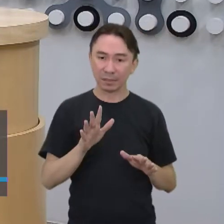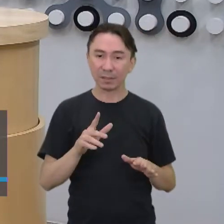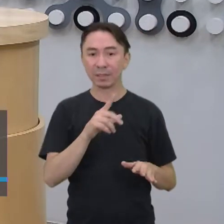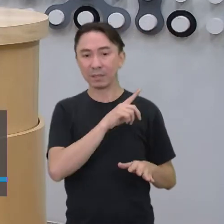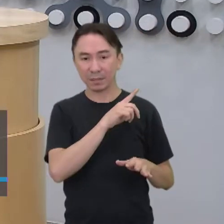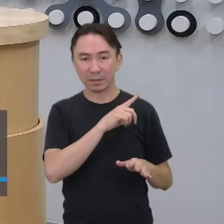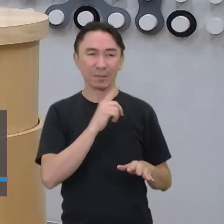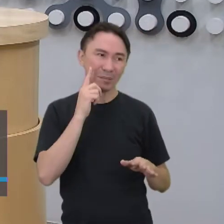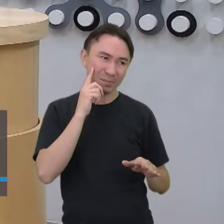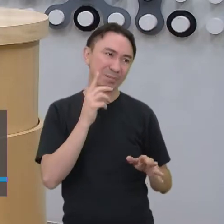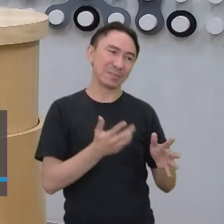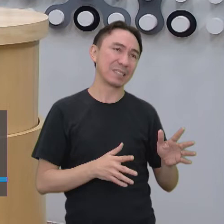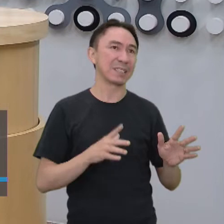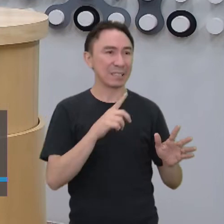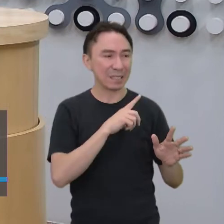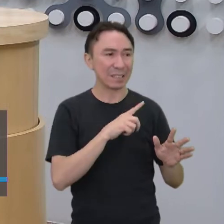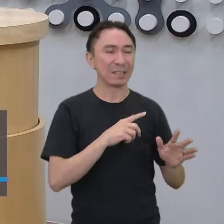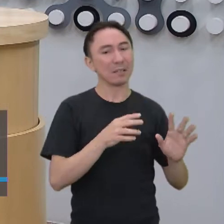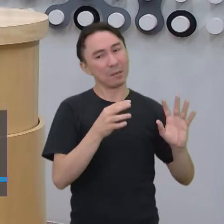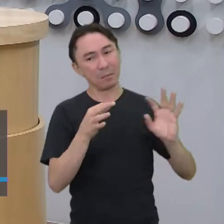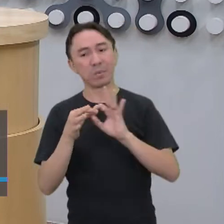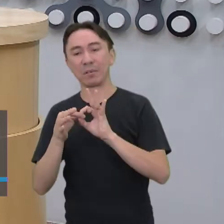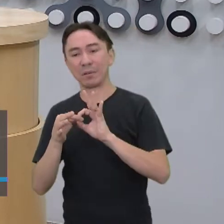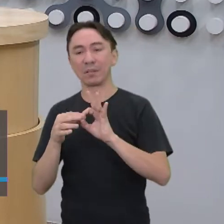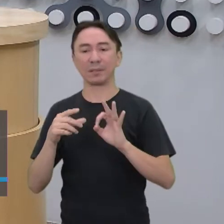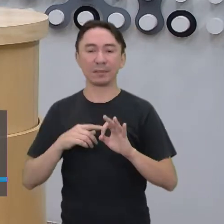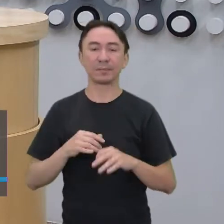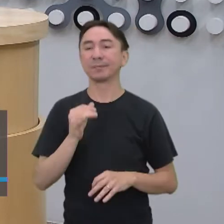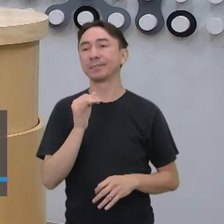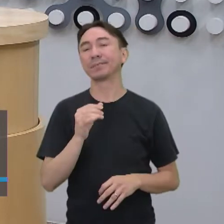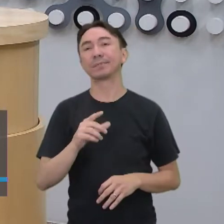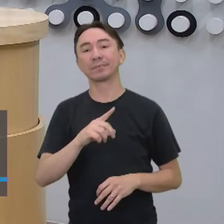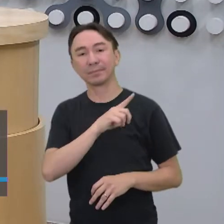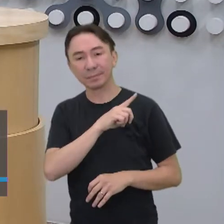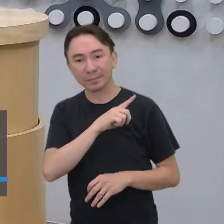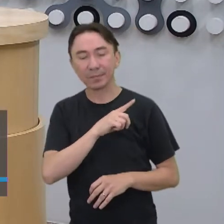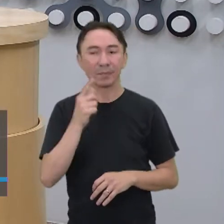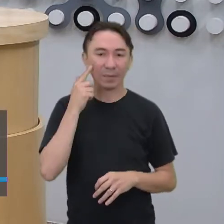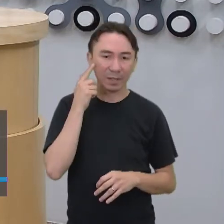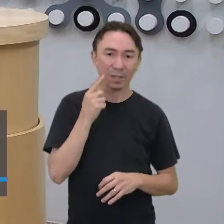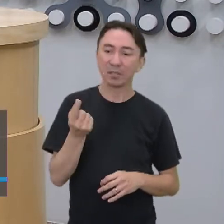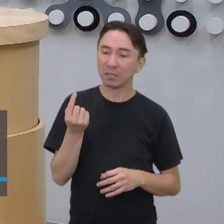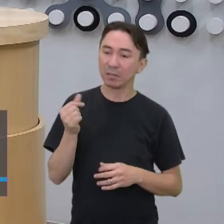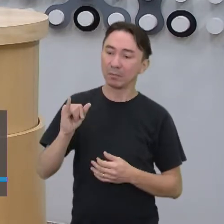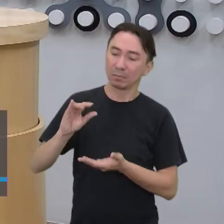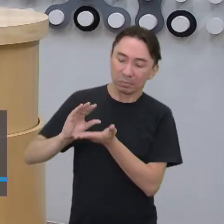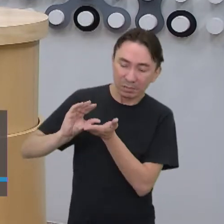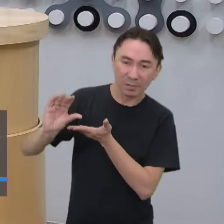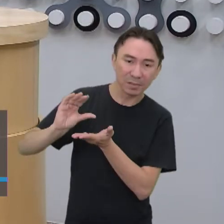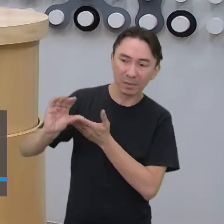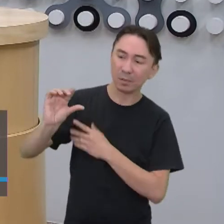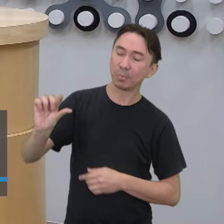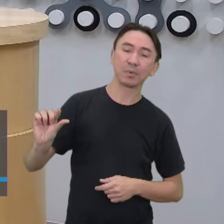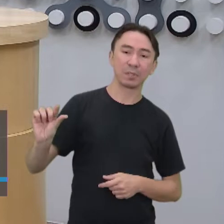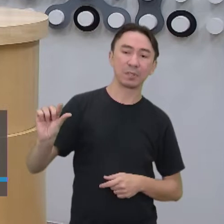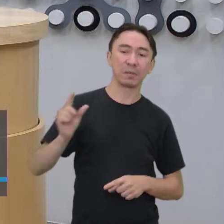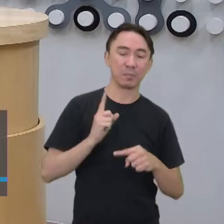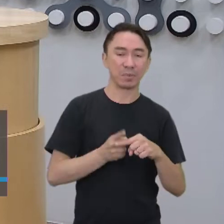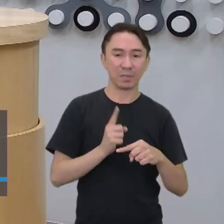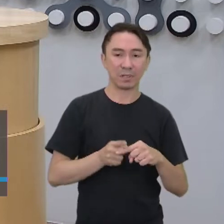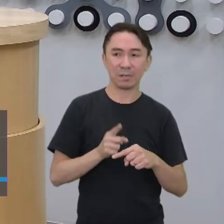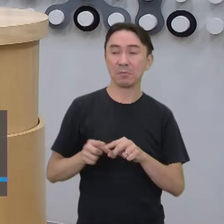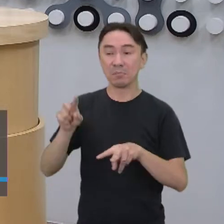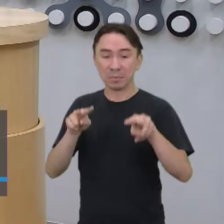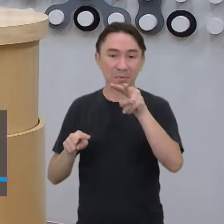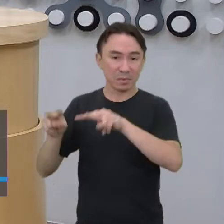né? Aquela questão. Mas tem menos patrocínio porque tem menor visibilidade, e se ele tiver maior visibilidade, ele tem